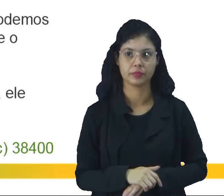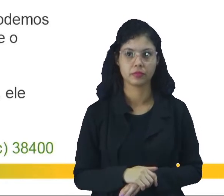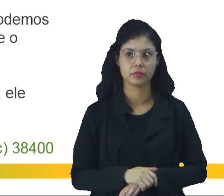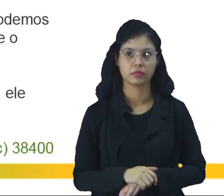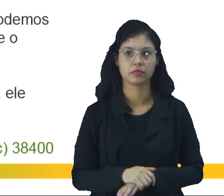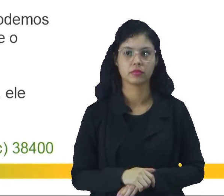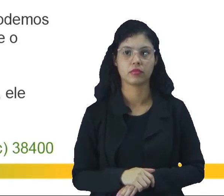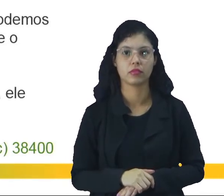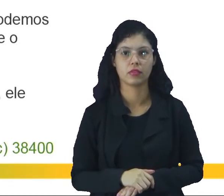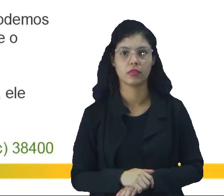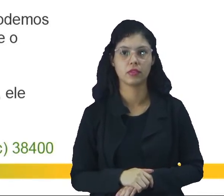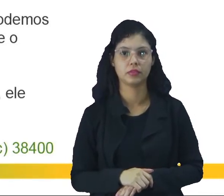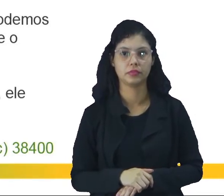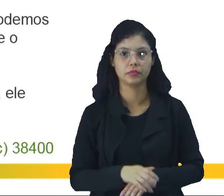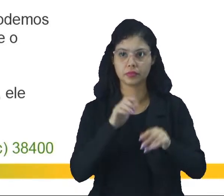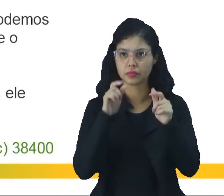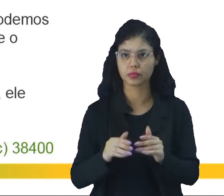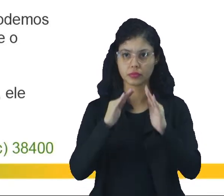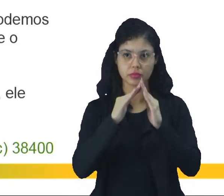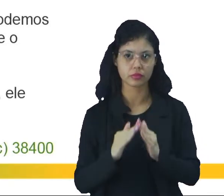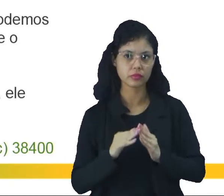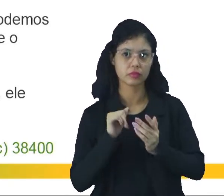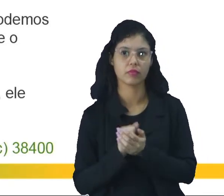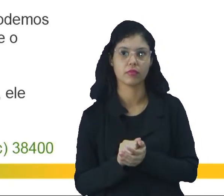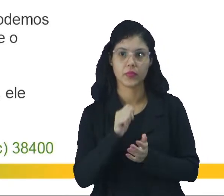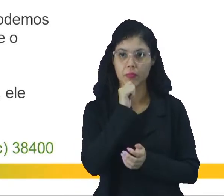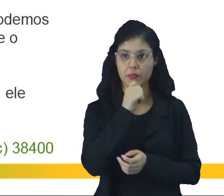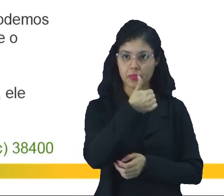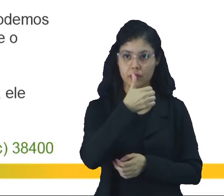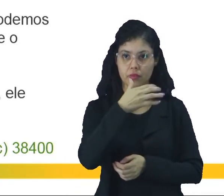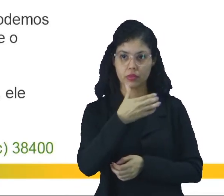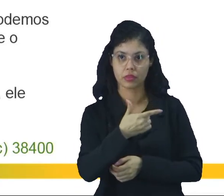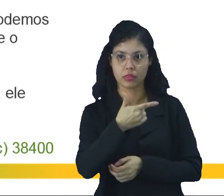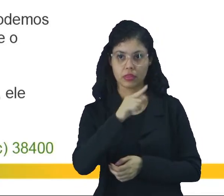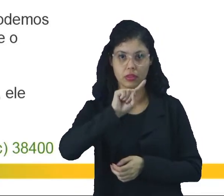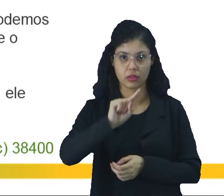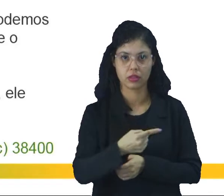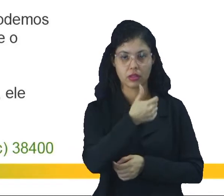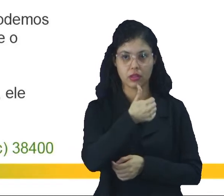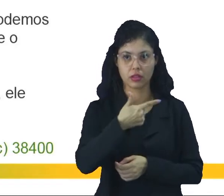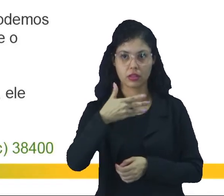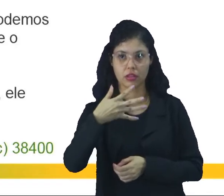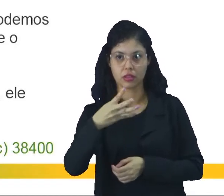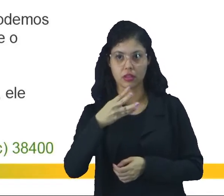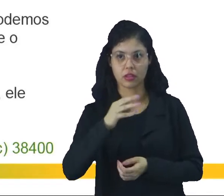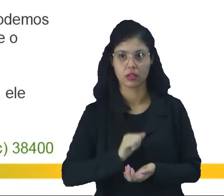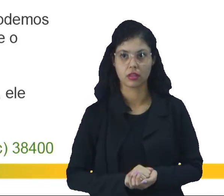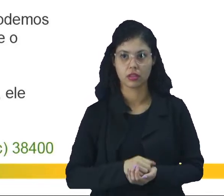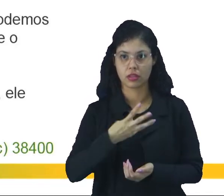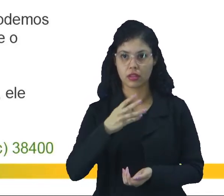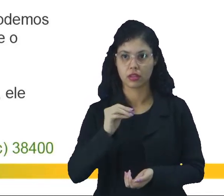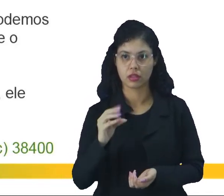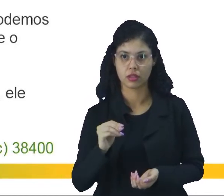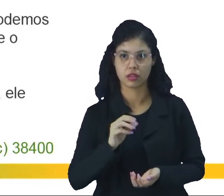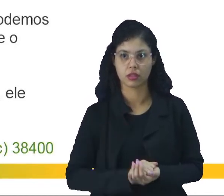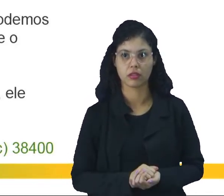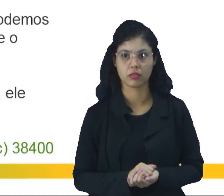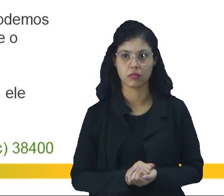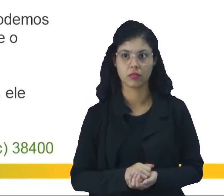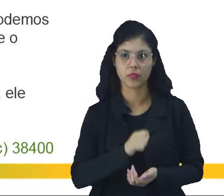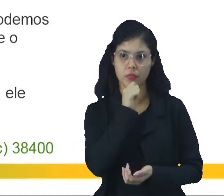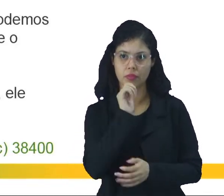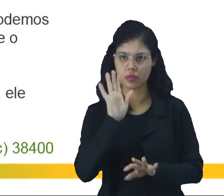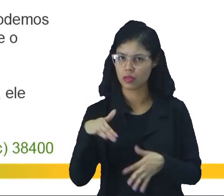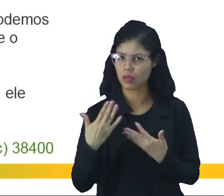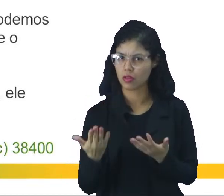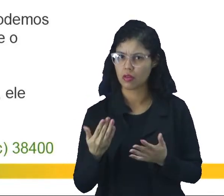No quarteirão quadrado, onde mora, cuja área é de quanto? 102.400 metros quadrados. Qual